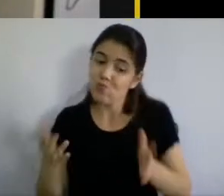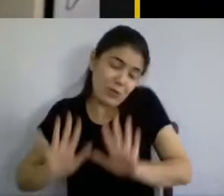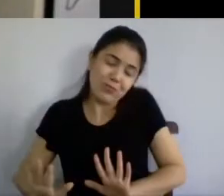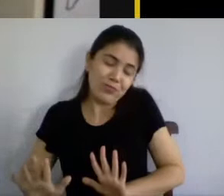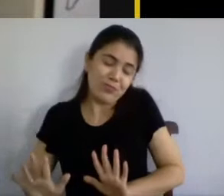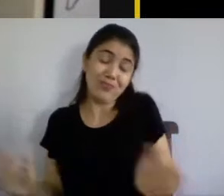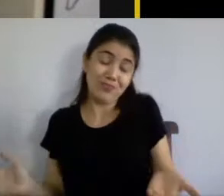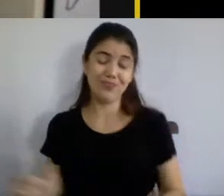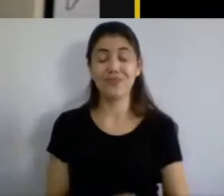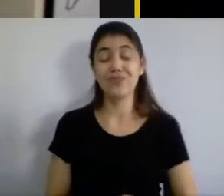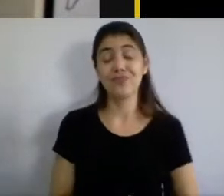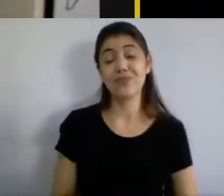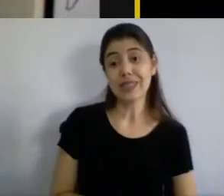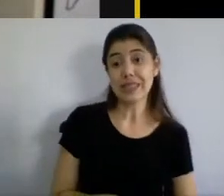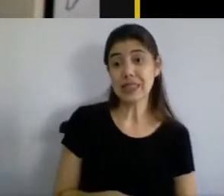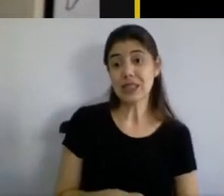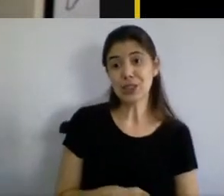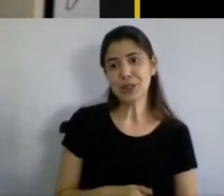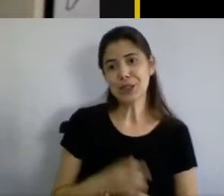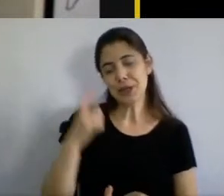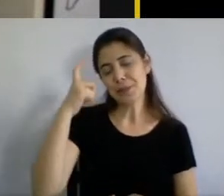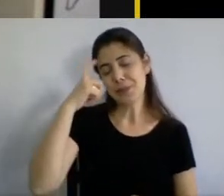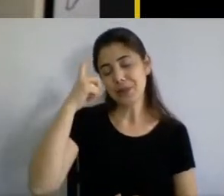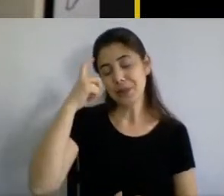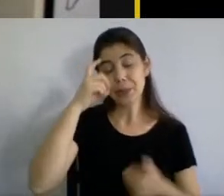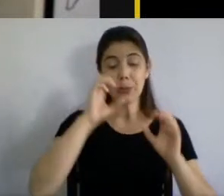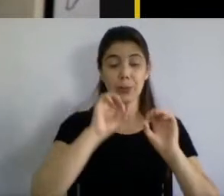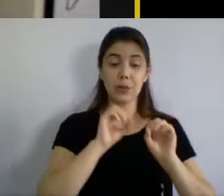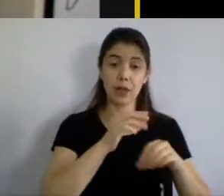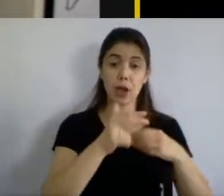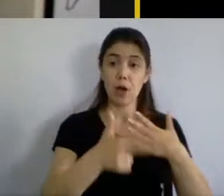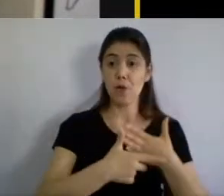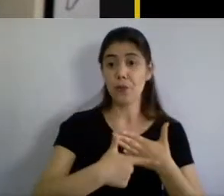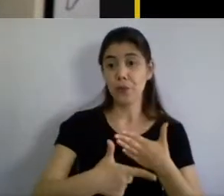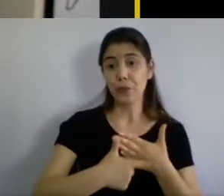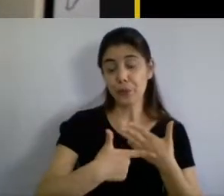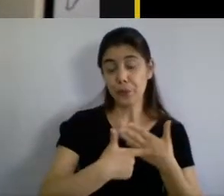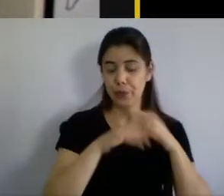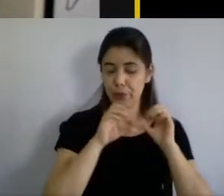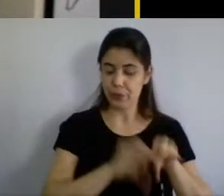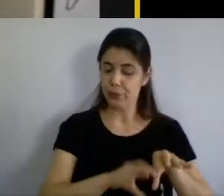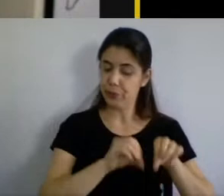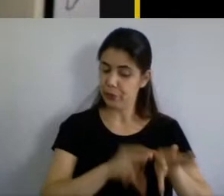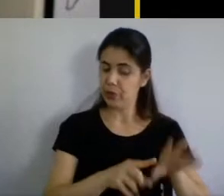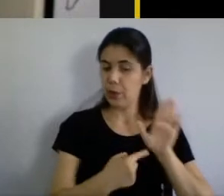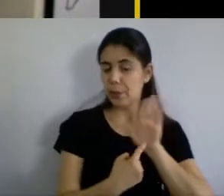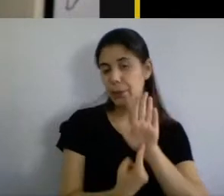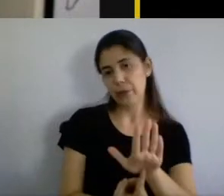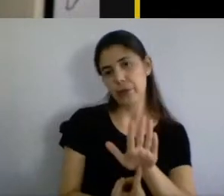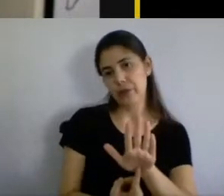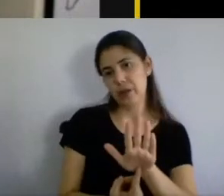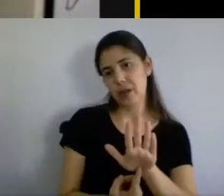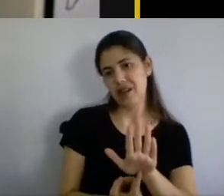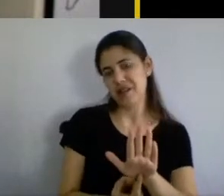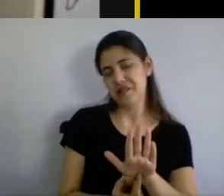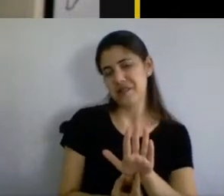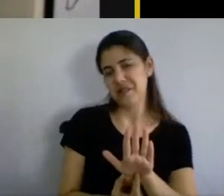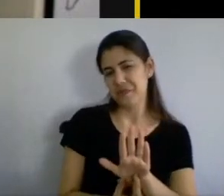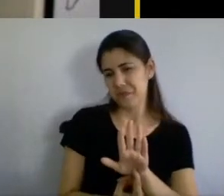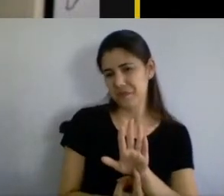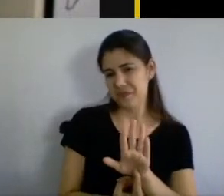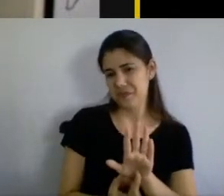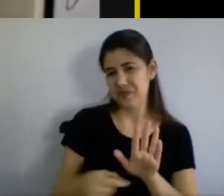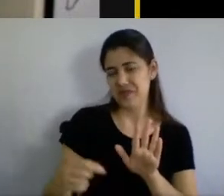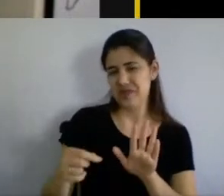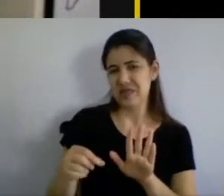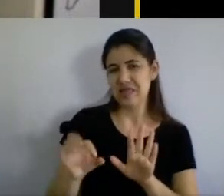a educação teria uma função de mostrar sempre a artificialidade de tudo, sempre evidenciar